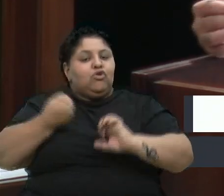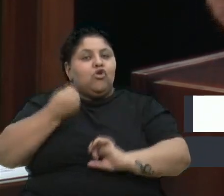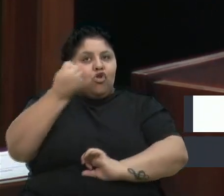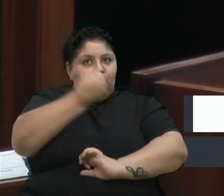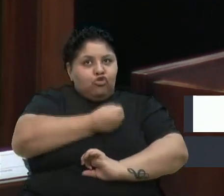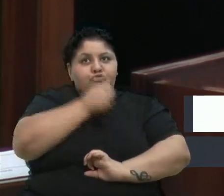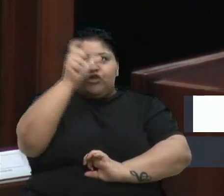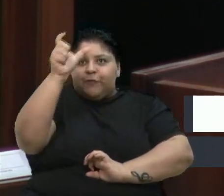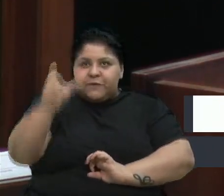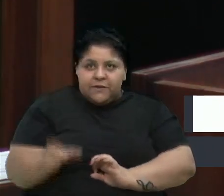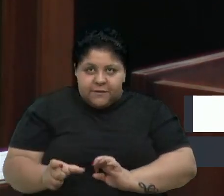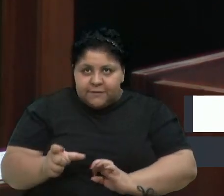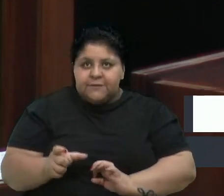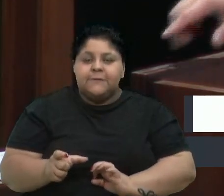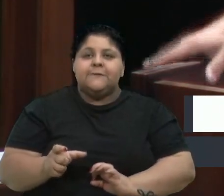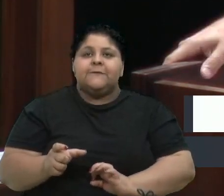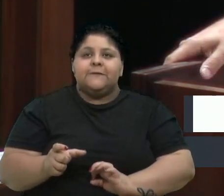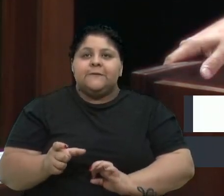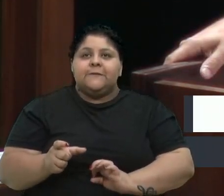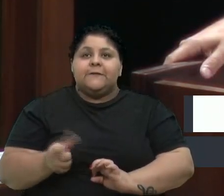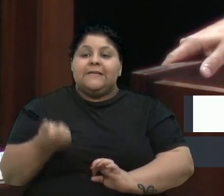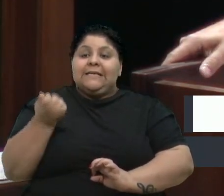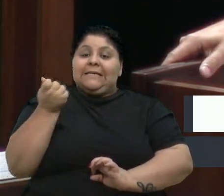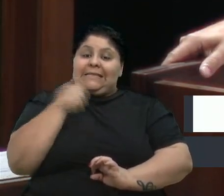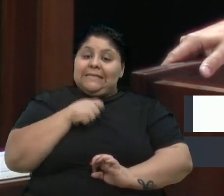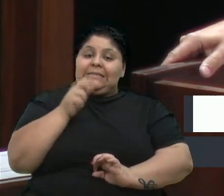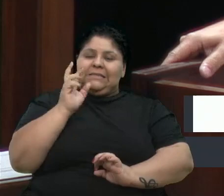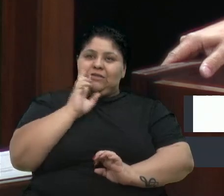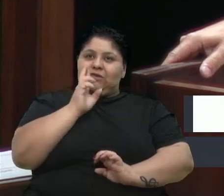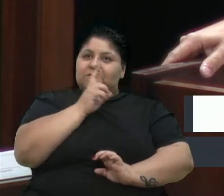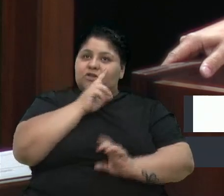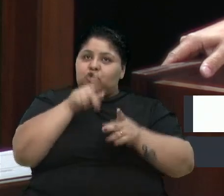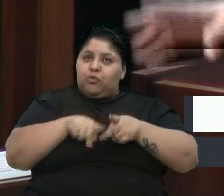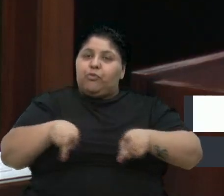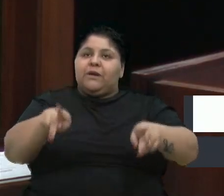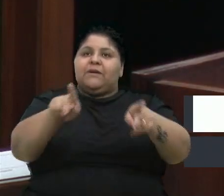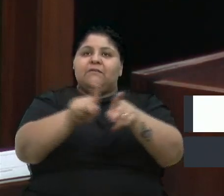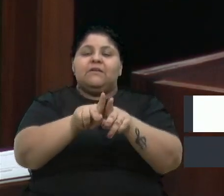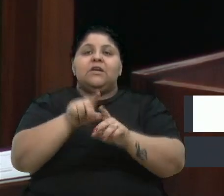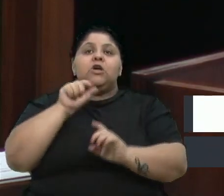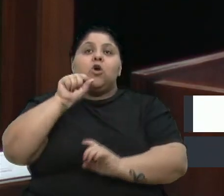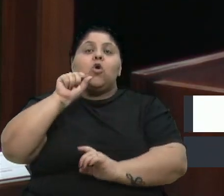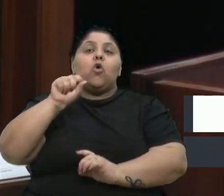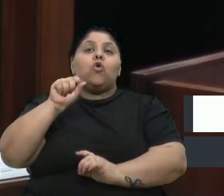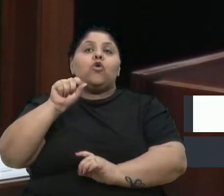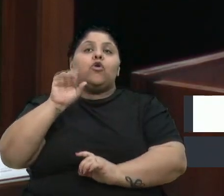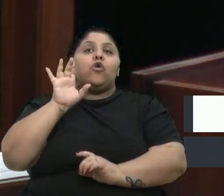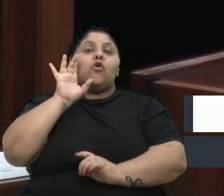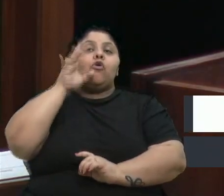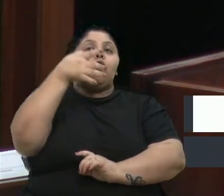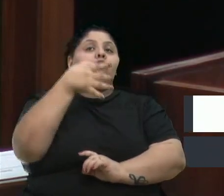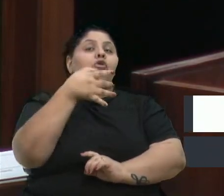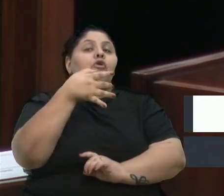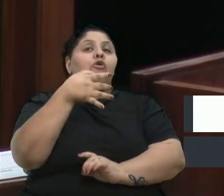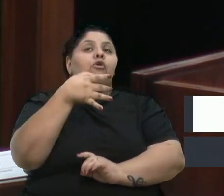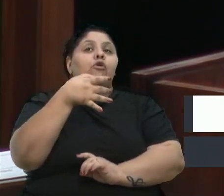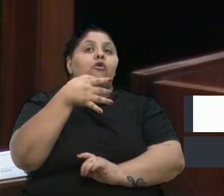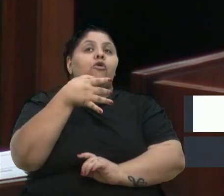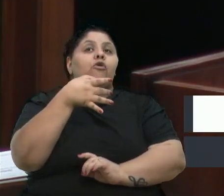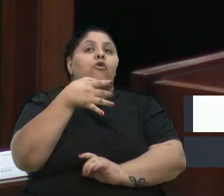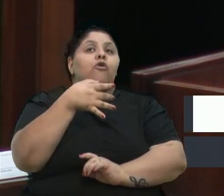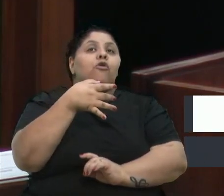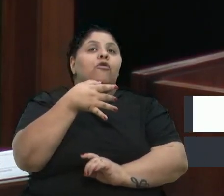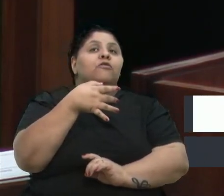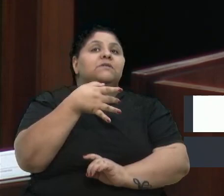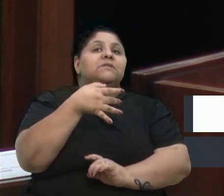pessoas necessitando do restaurante popular, o que aconteceu foi um desmonte e o fim do